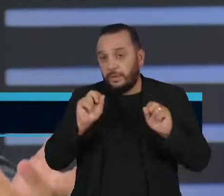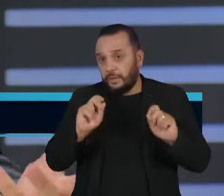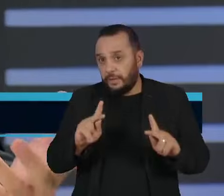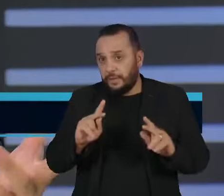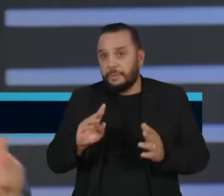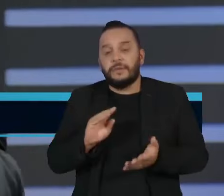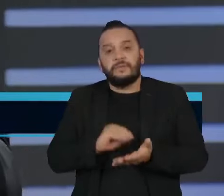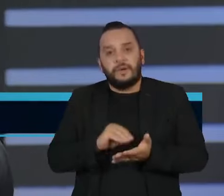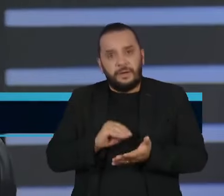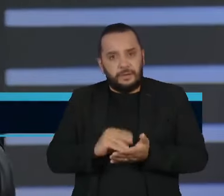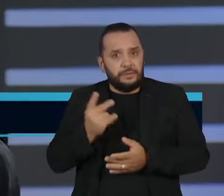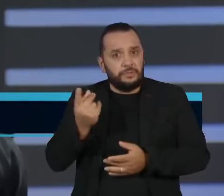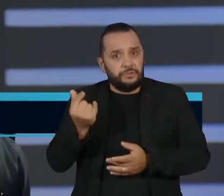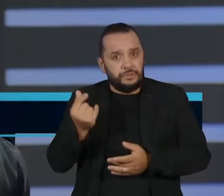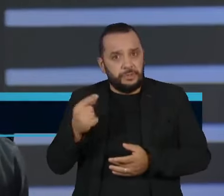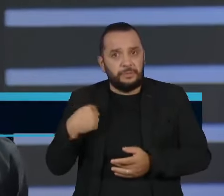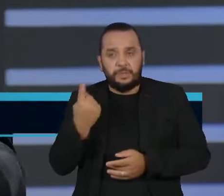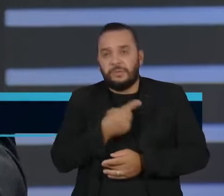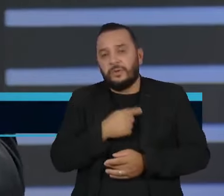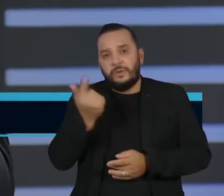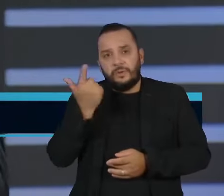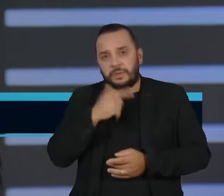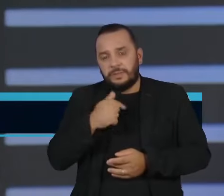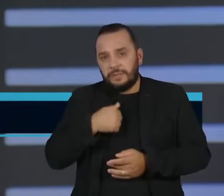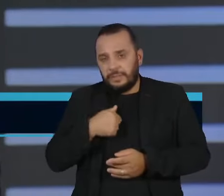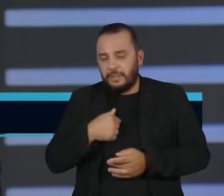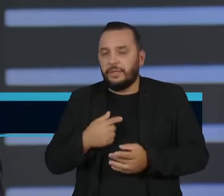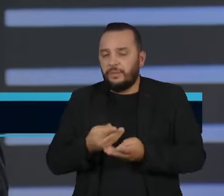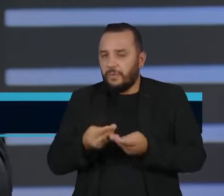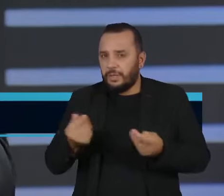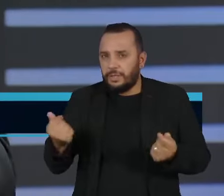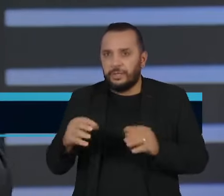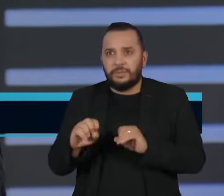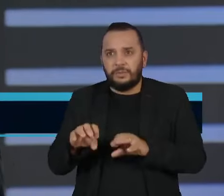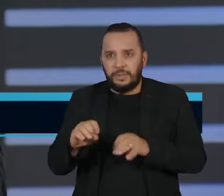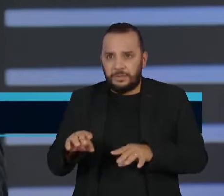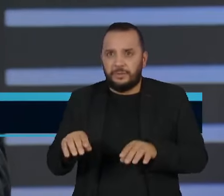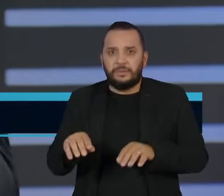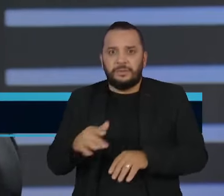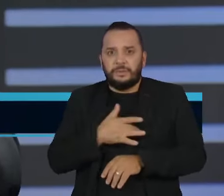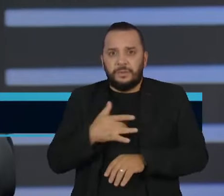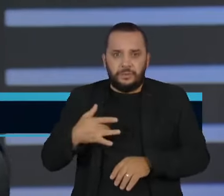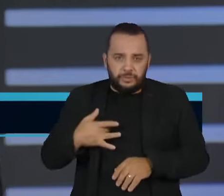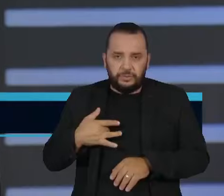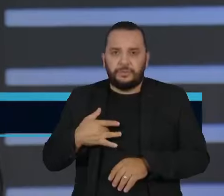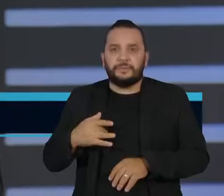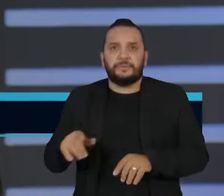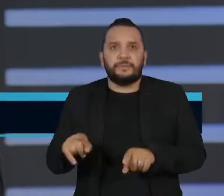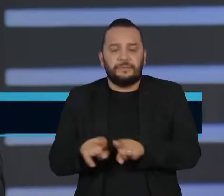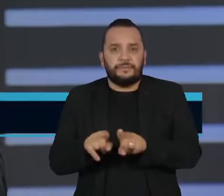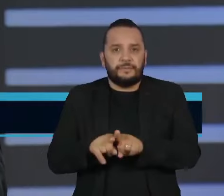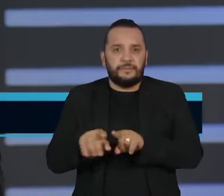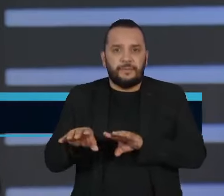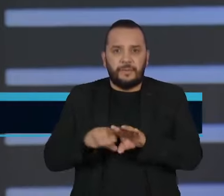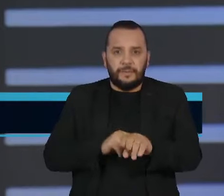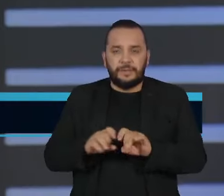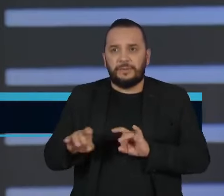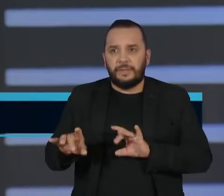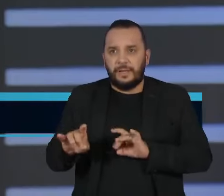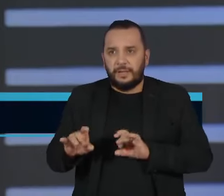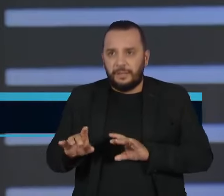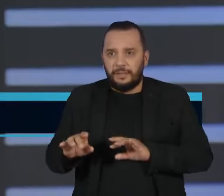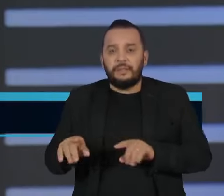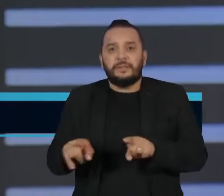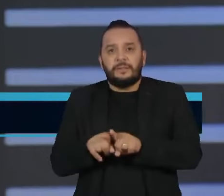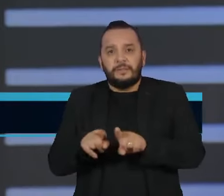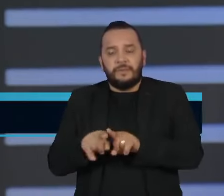falta recurso para a gente dar um salto de qualidade na educação, na saúde, na formação técnica, né, na